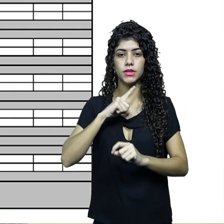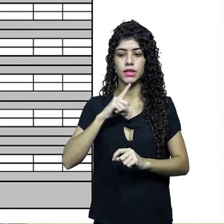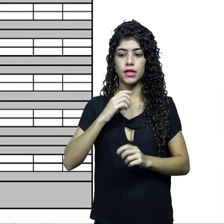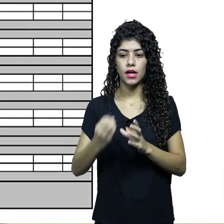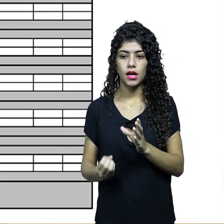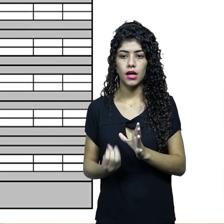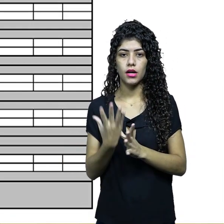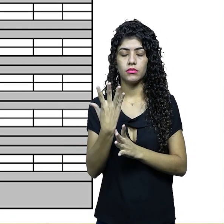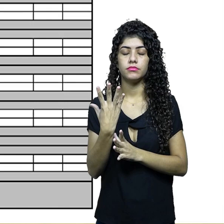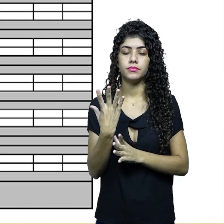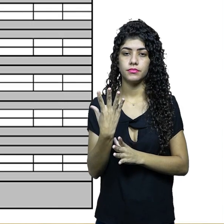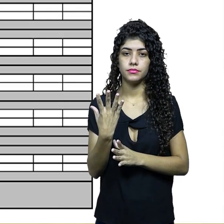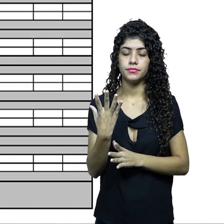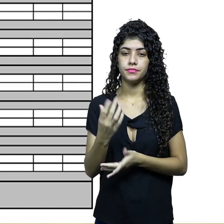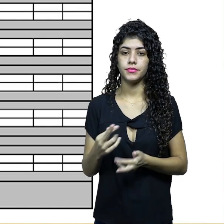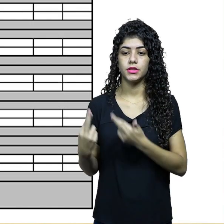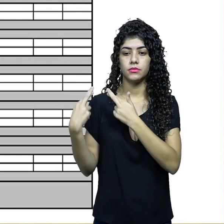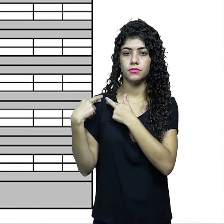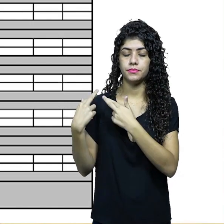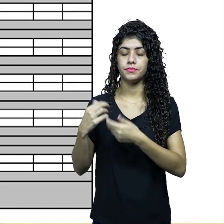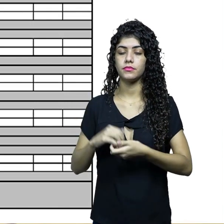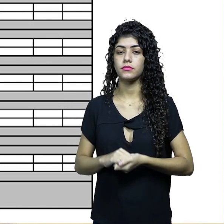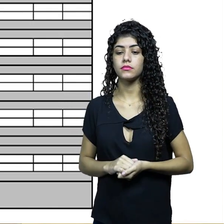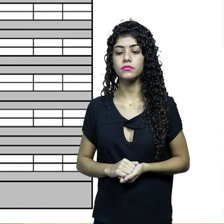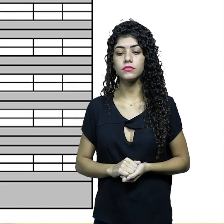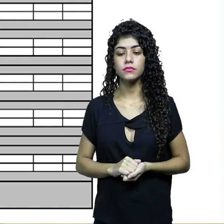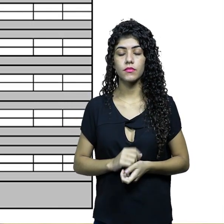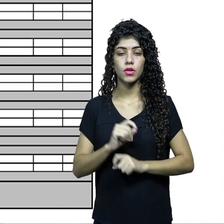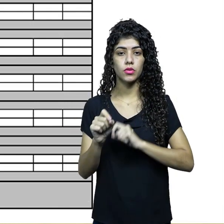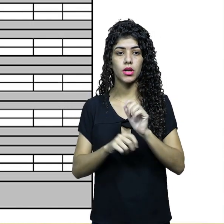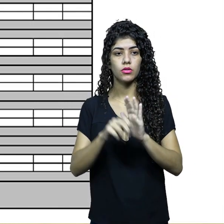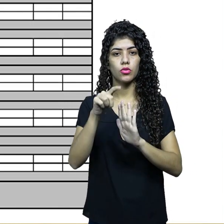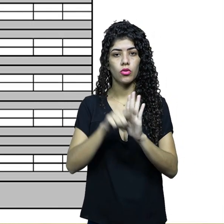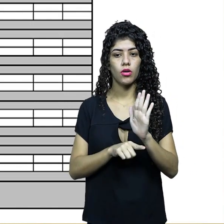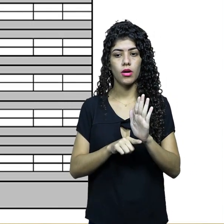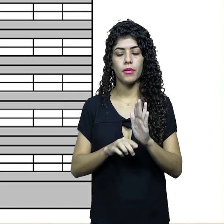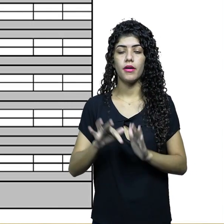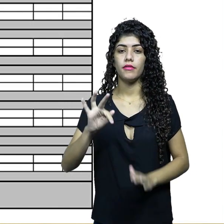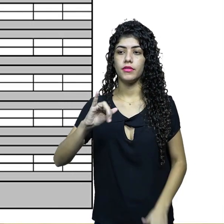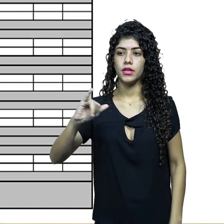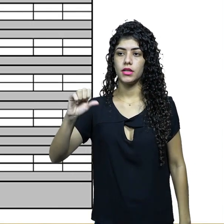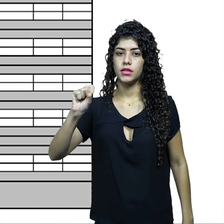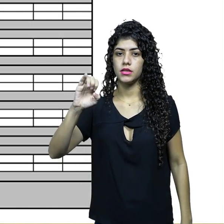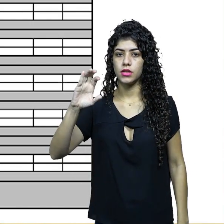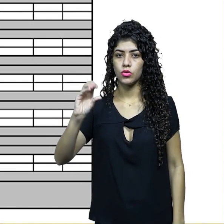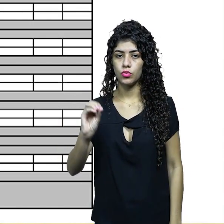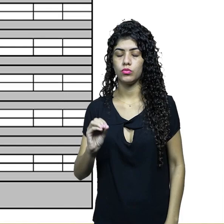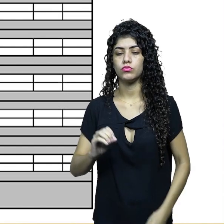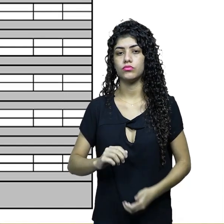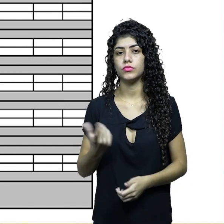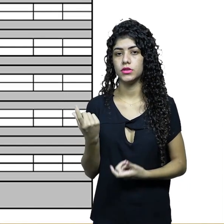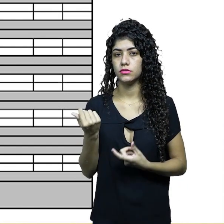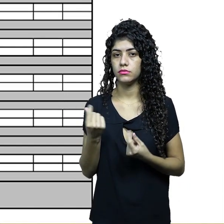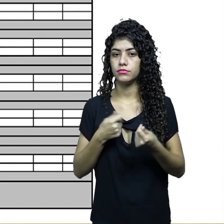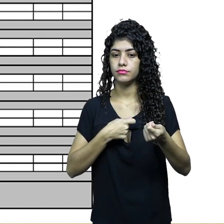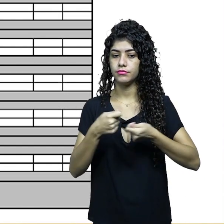serem executadas essas despesas. Então, aqui seria o cronograma físico-financeiro de execução do